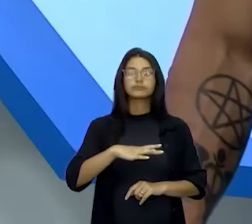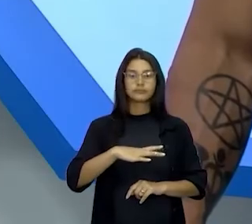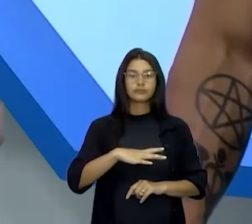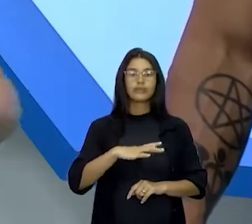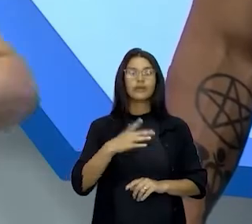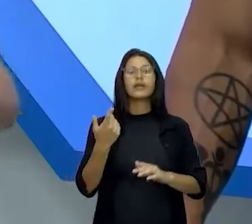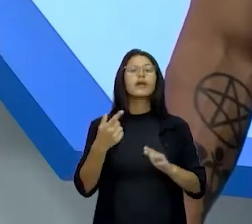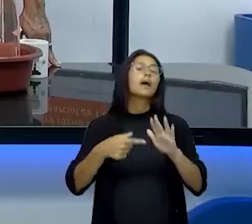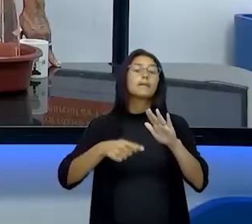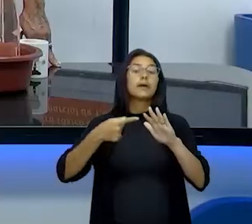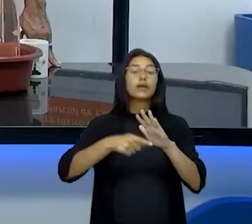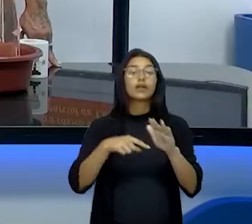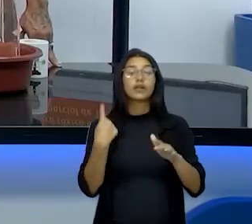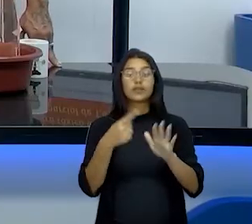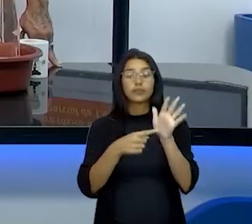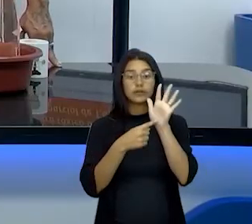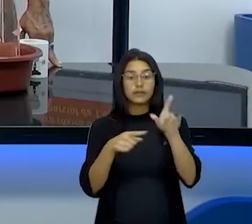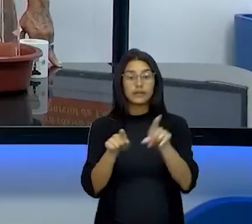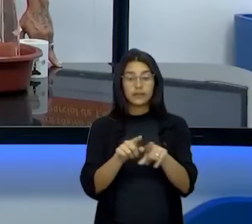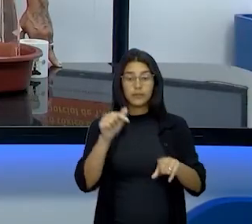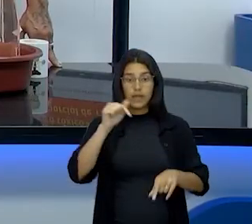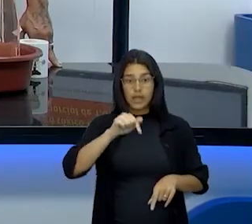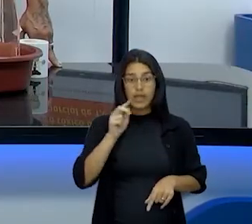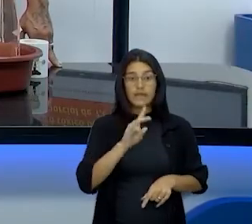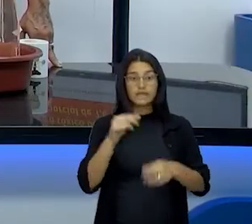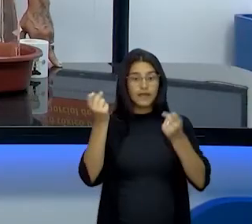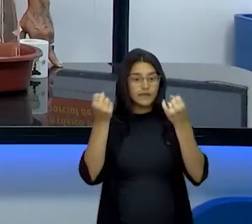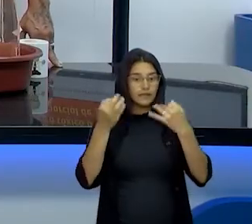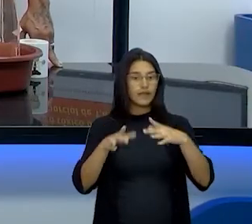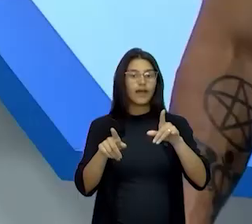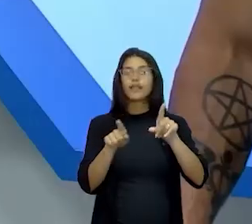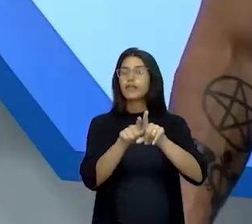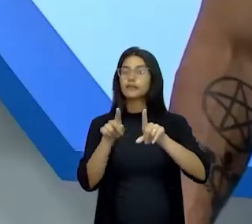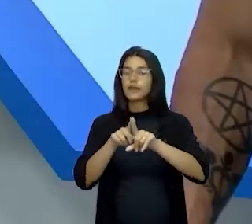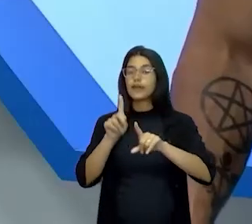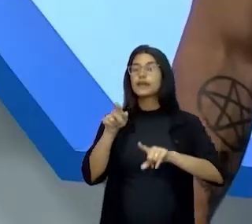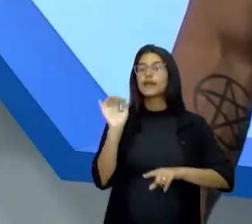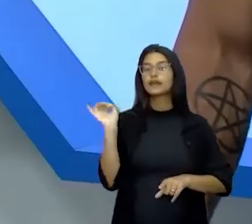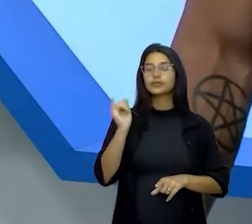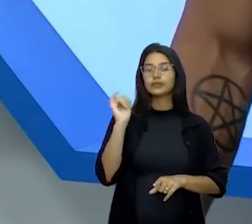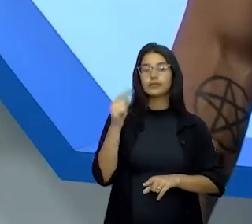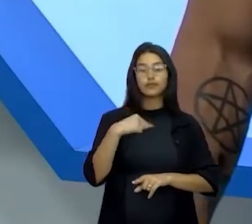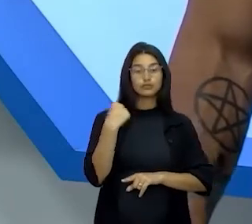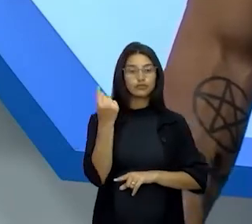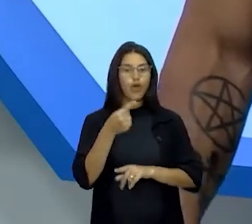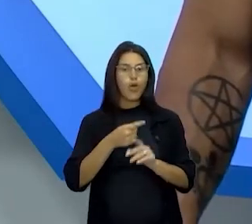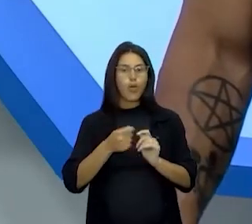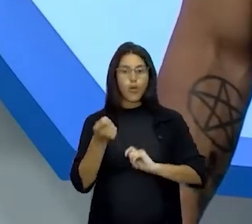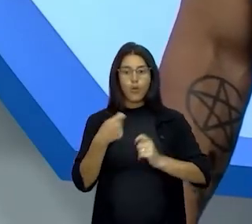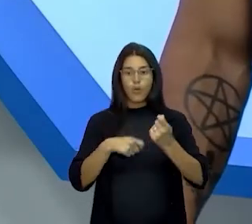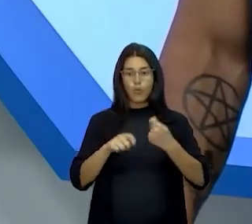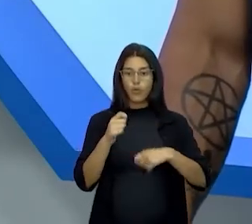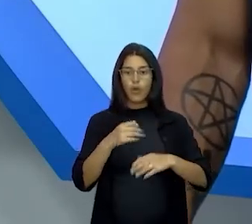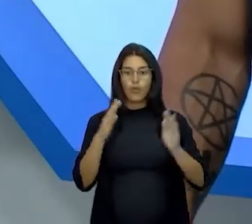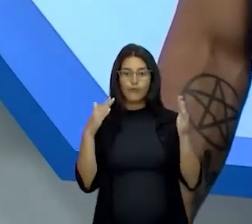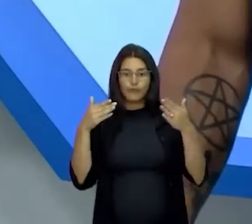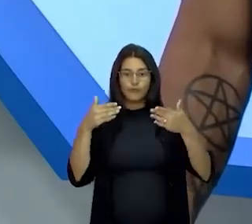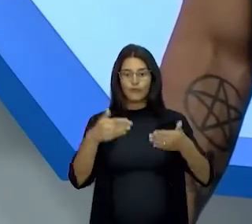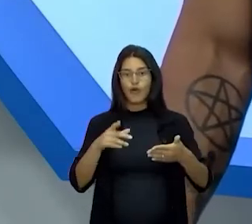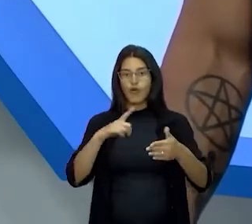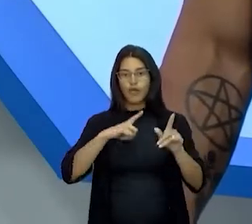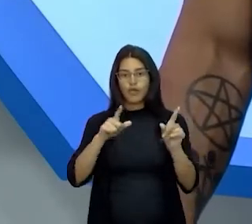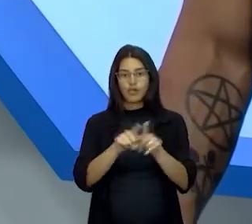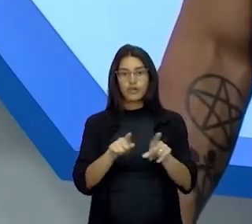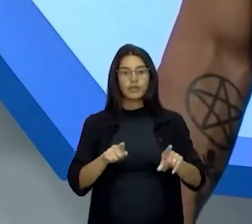a mergulhadora, que a gente vai trazer aqui, vai falar sobre isso, que é super importante a gente controlar a concentração